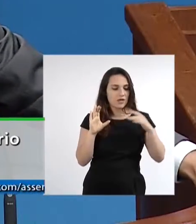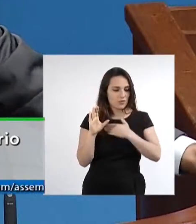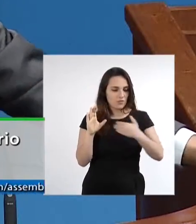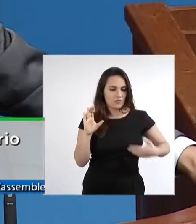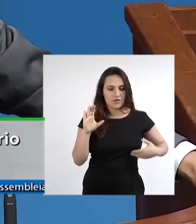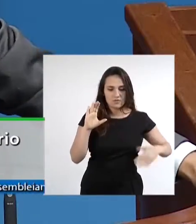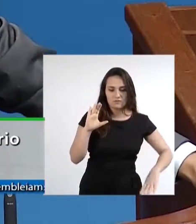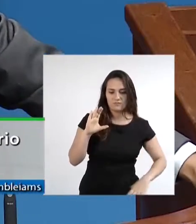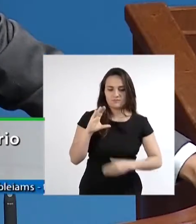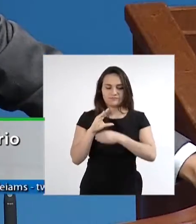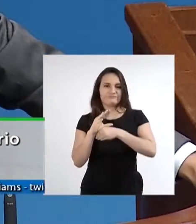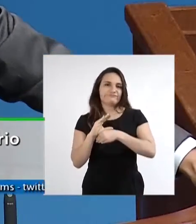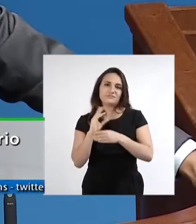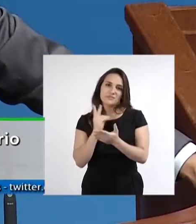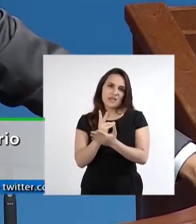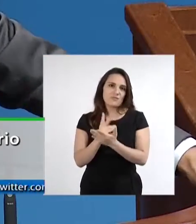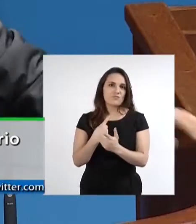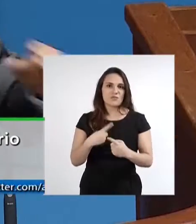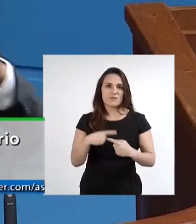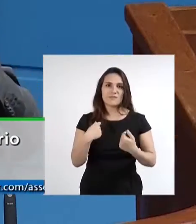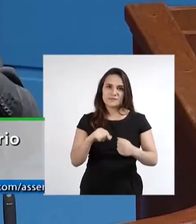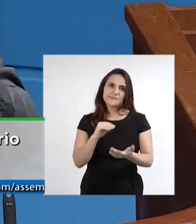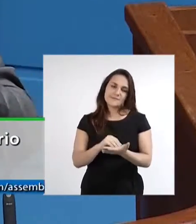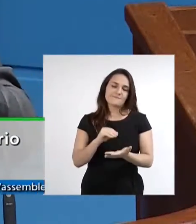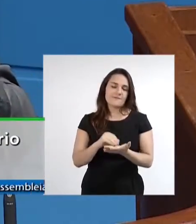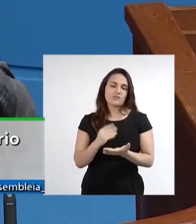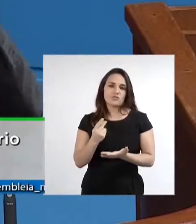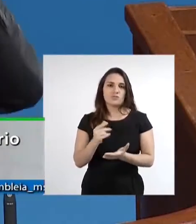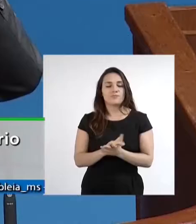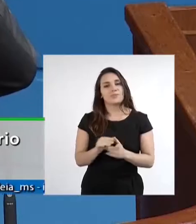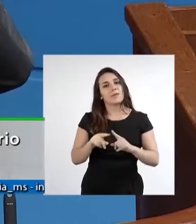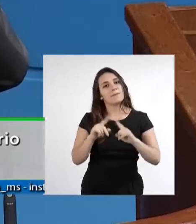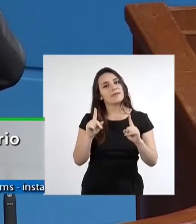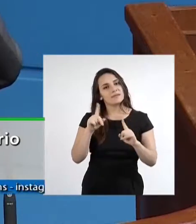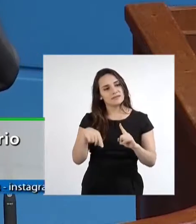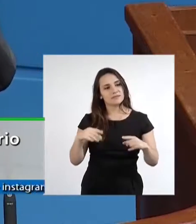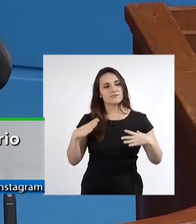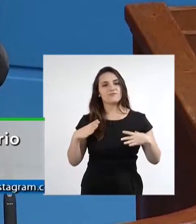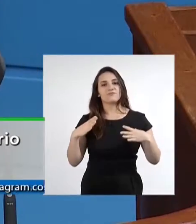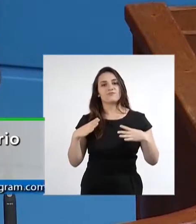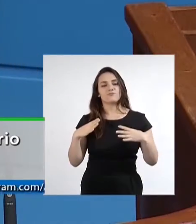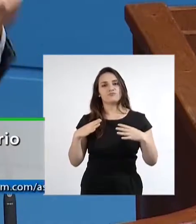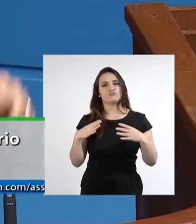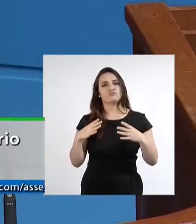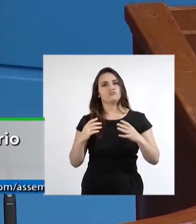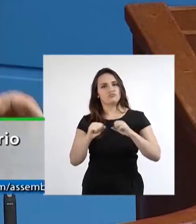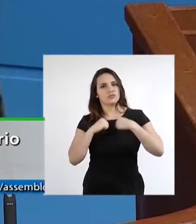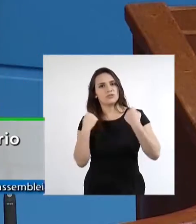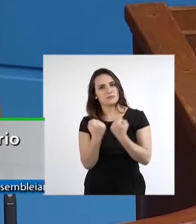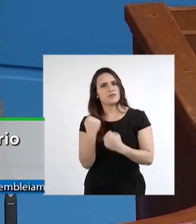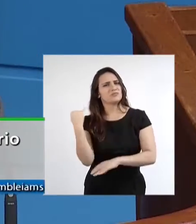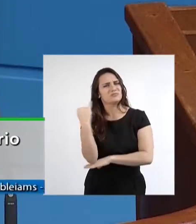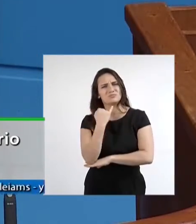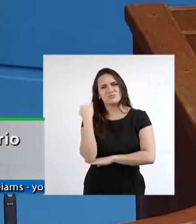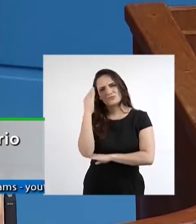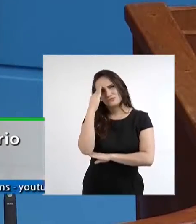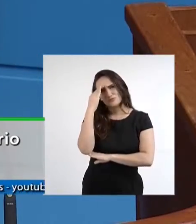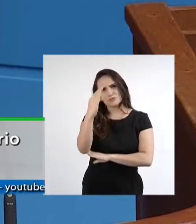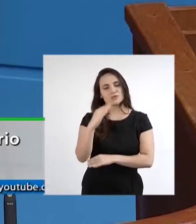aluno. Portanto, foi um evento fundamental. Antes de ontem, eu quero aqui